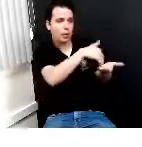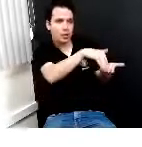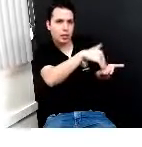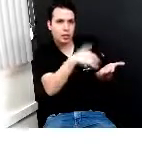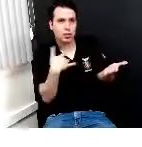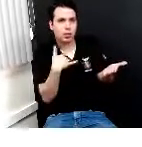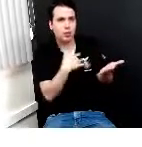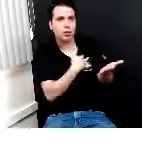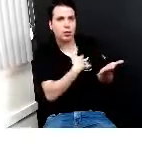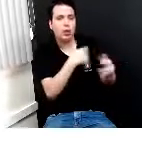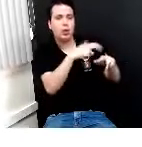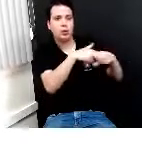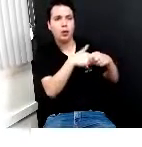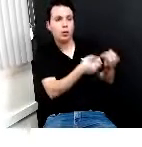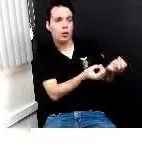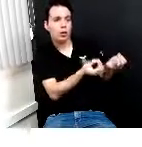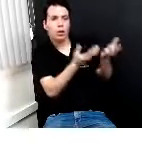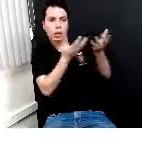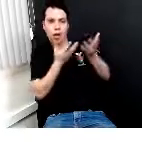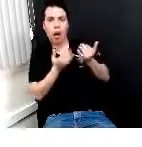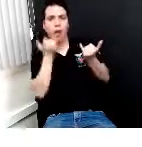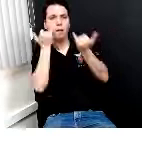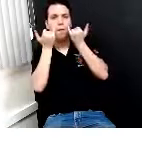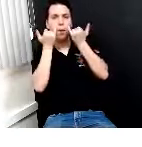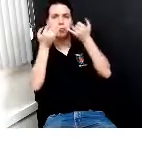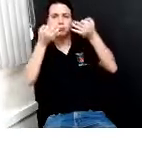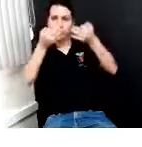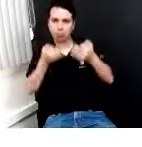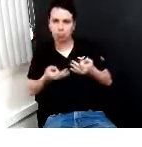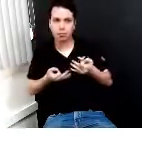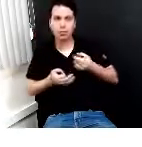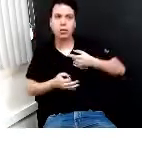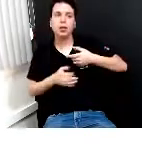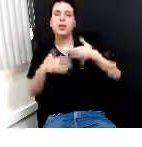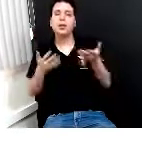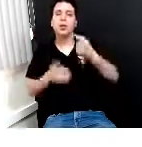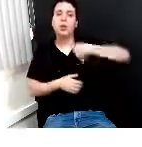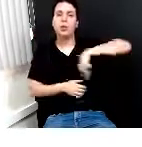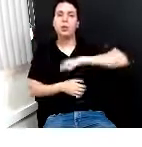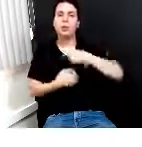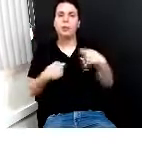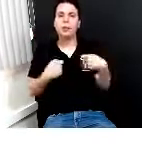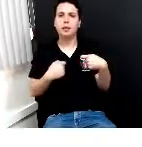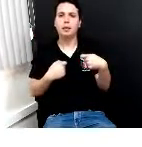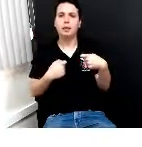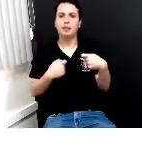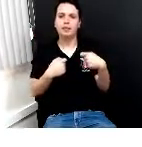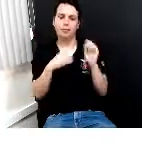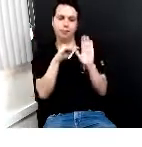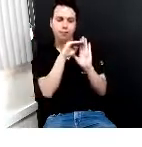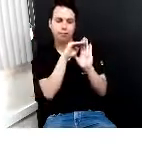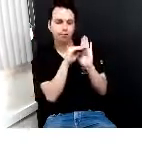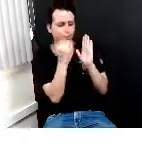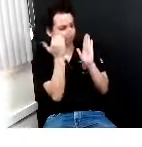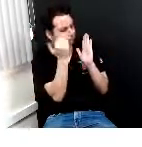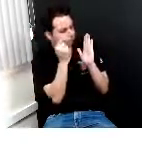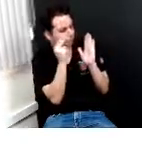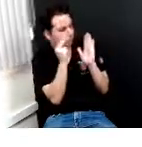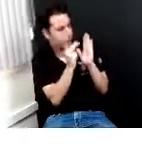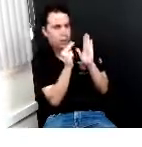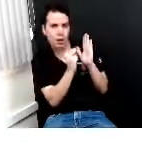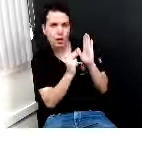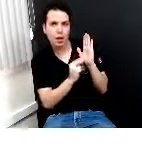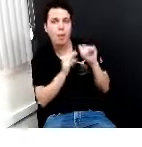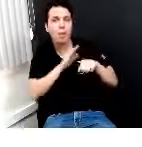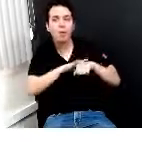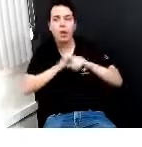Saúde justamente por nos prover a informação correta. Então, a gente precisa ter muito critério na hora de trabalhar isso na escola, na hora de